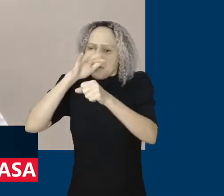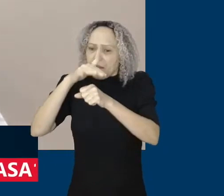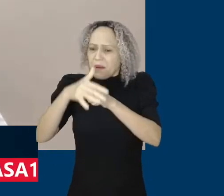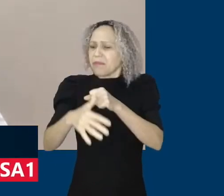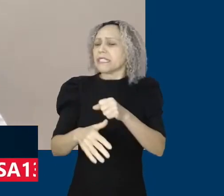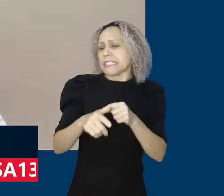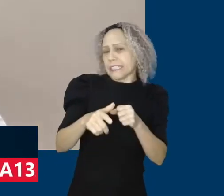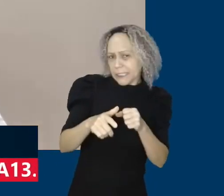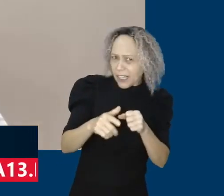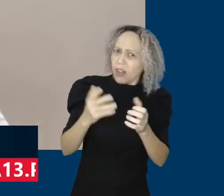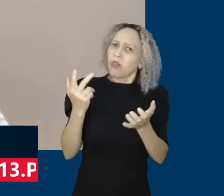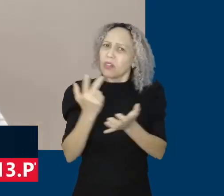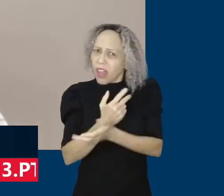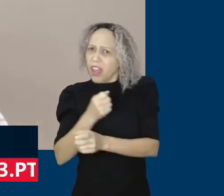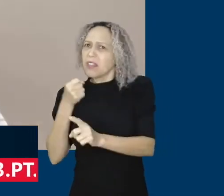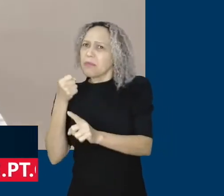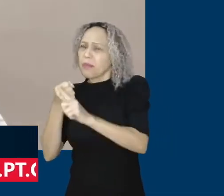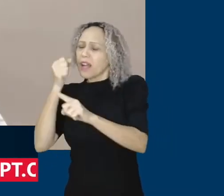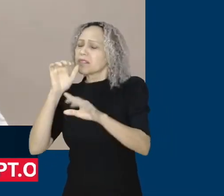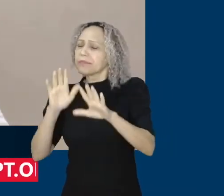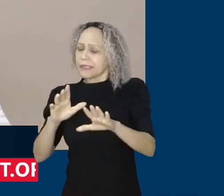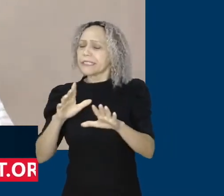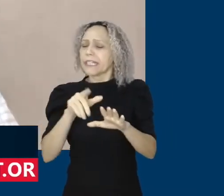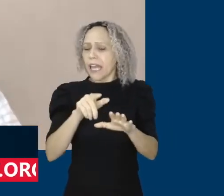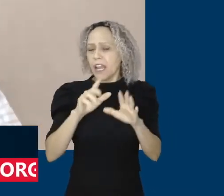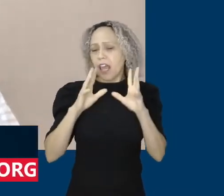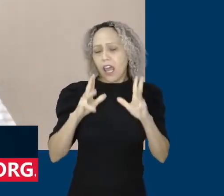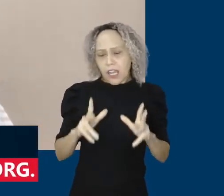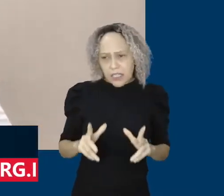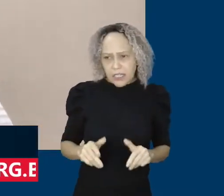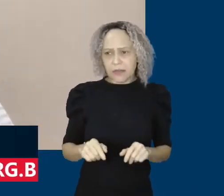limpa. Nós temos aí um avanço da questão das eólicas, que